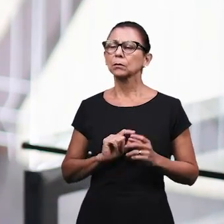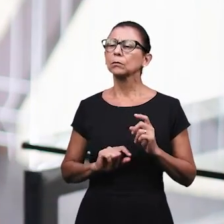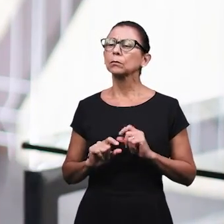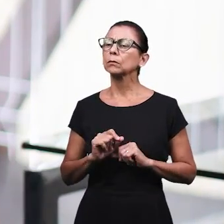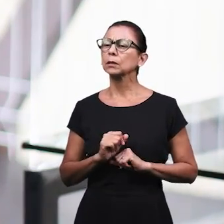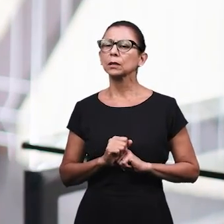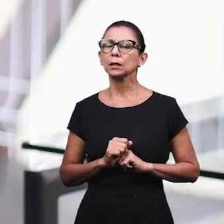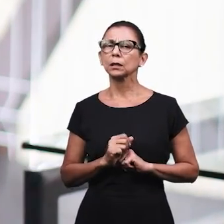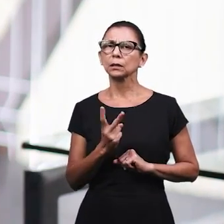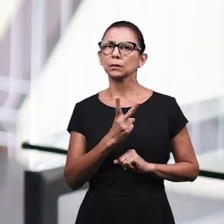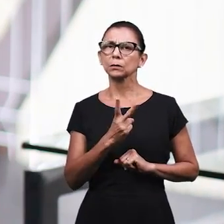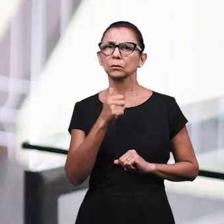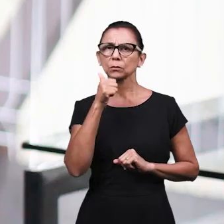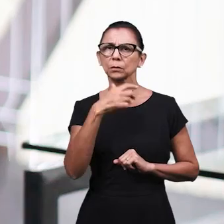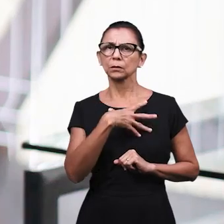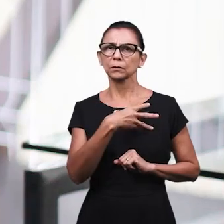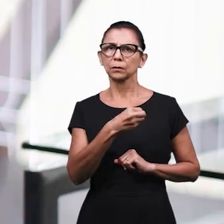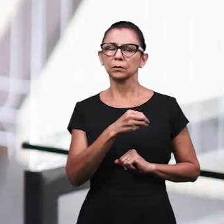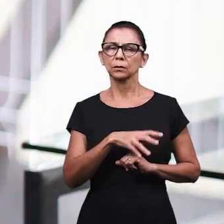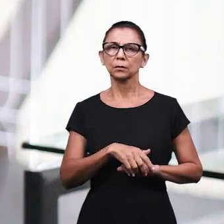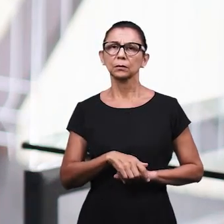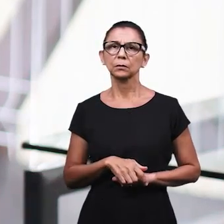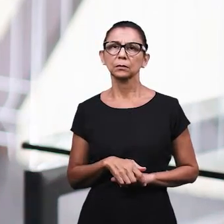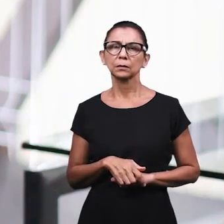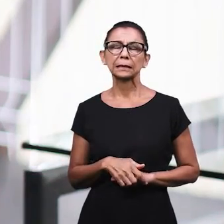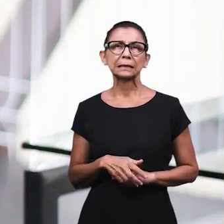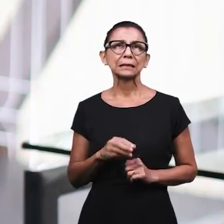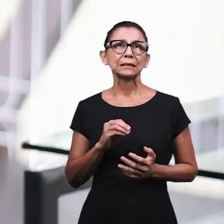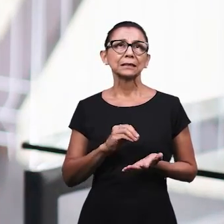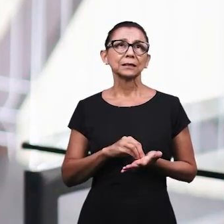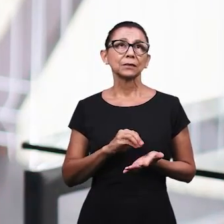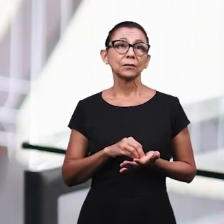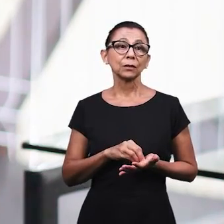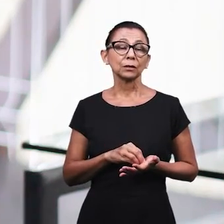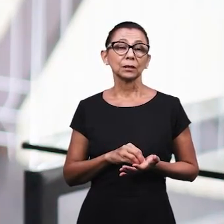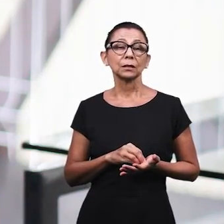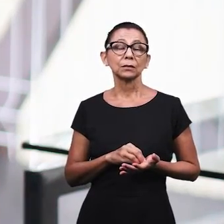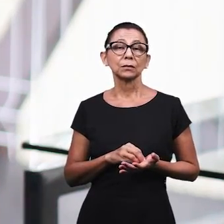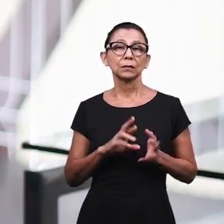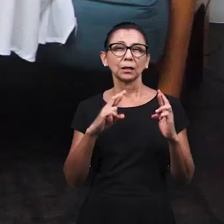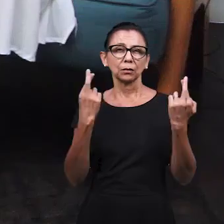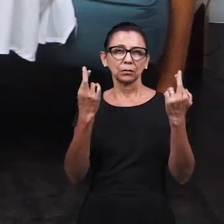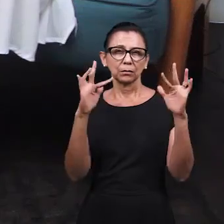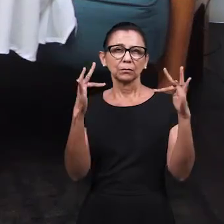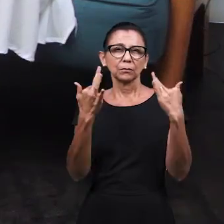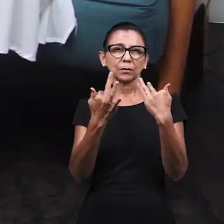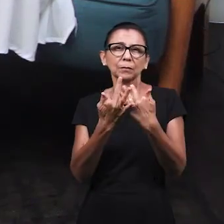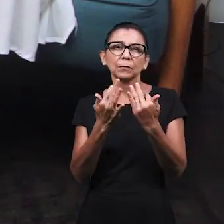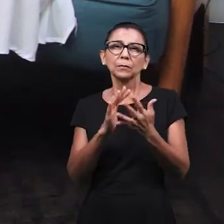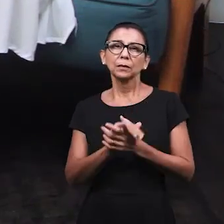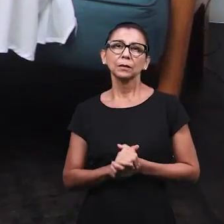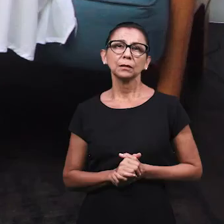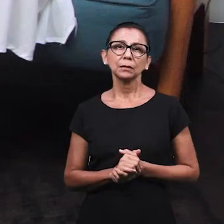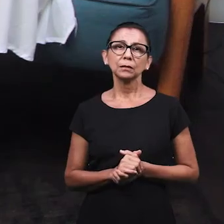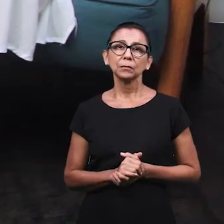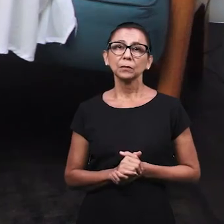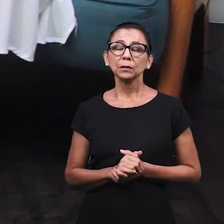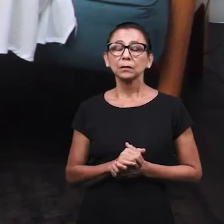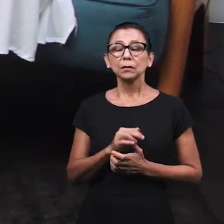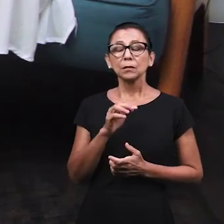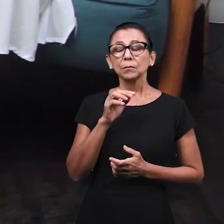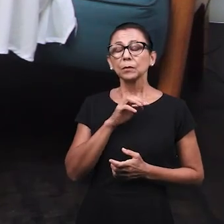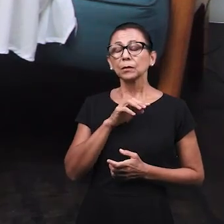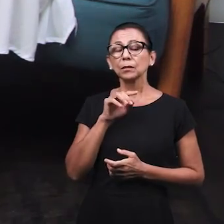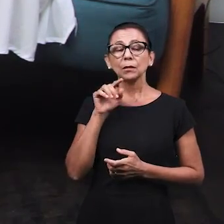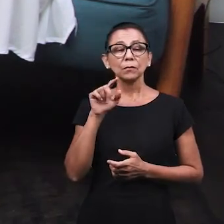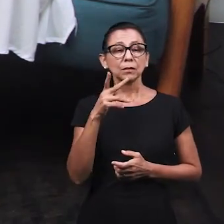eu falei, tá faltando o quê? As duas. Uma reunião familiar. Mãe, tá faltando você contar como você contava pra gente quando a